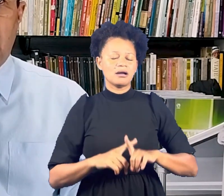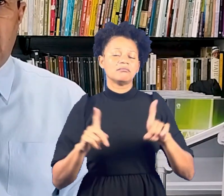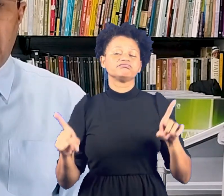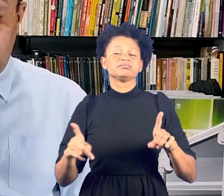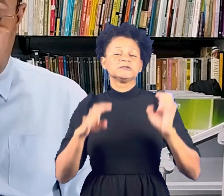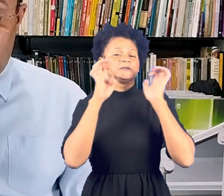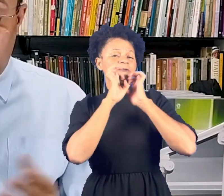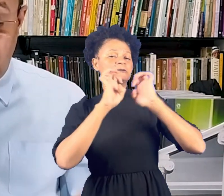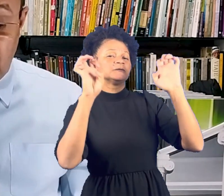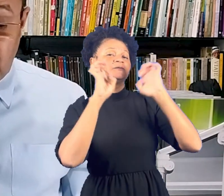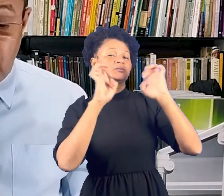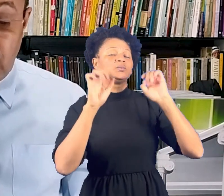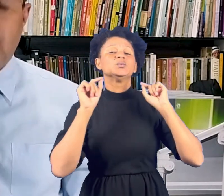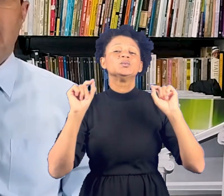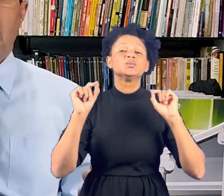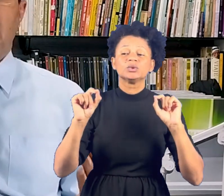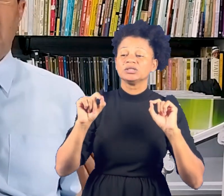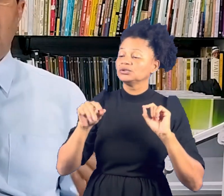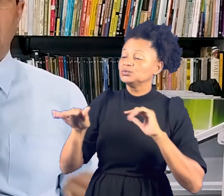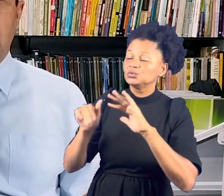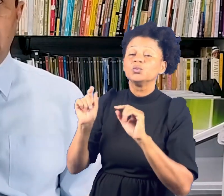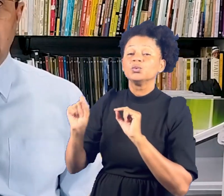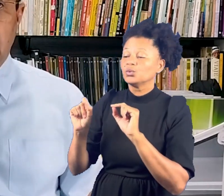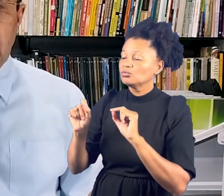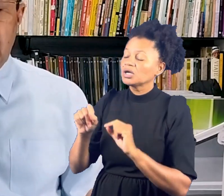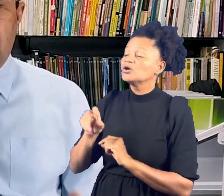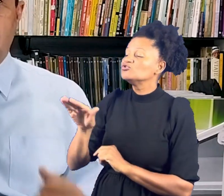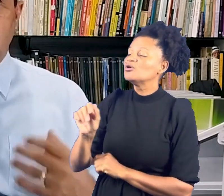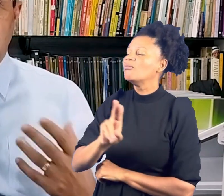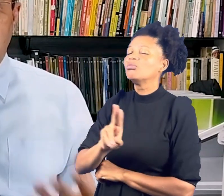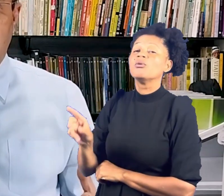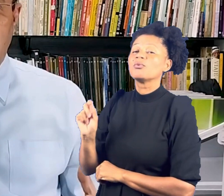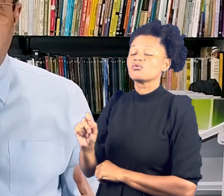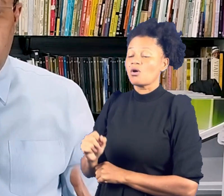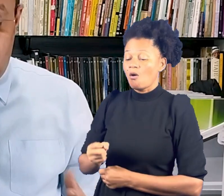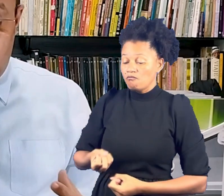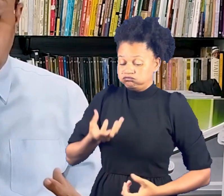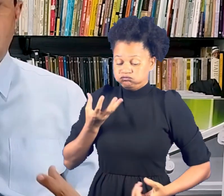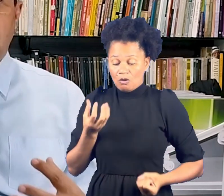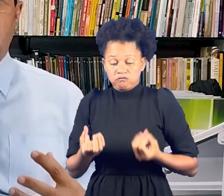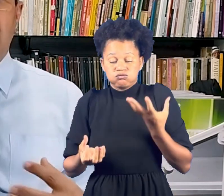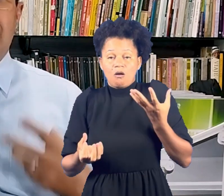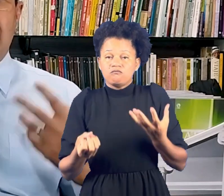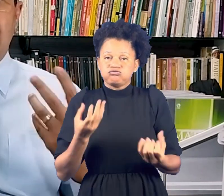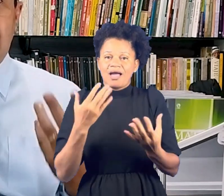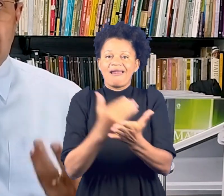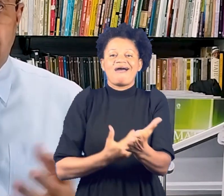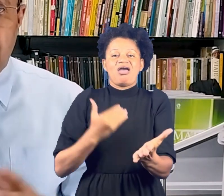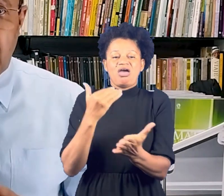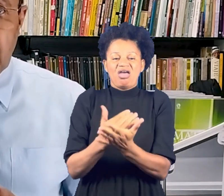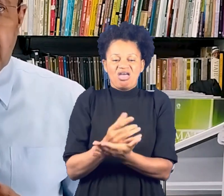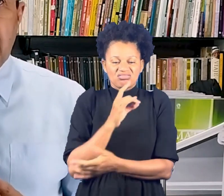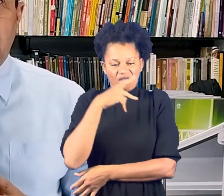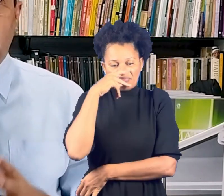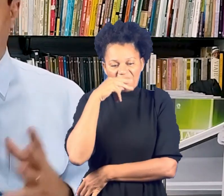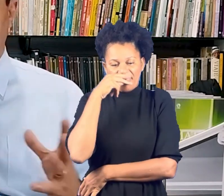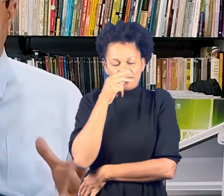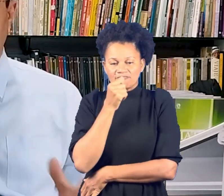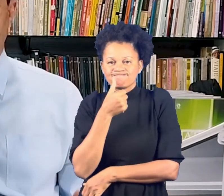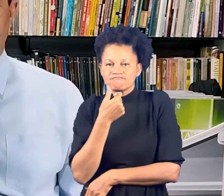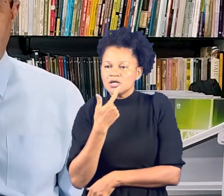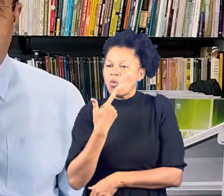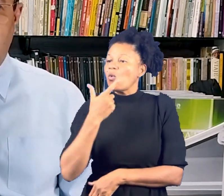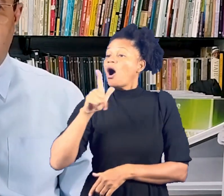evangelista. Né? O que é isso? Eu chamo de abundante. Abundante é quando você faz além daquilo